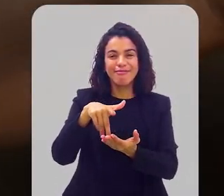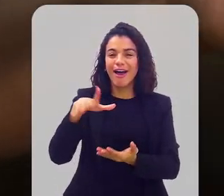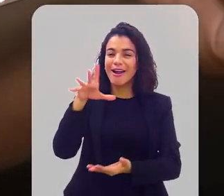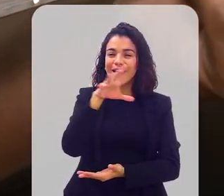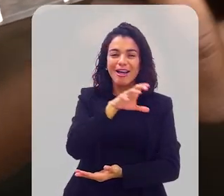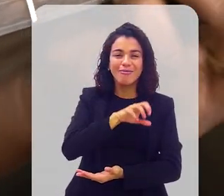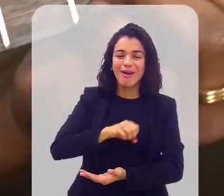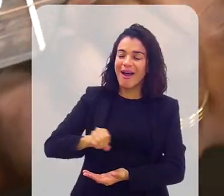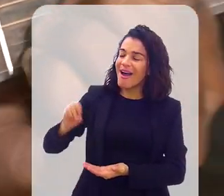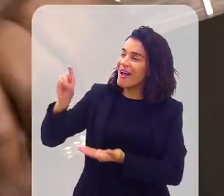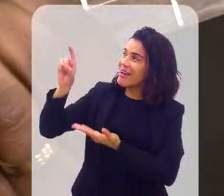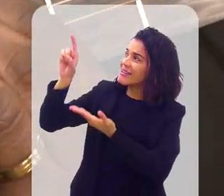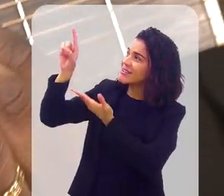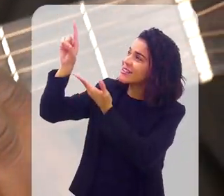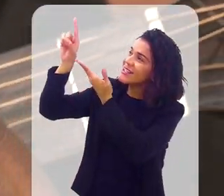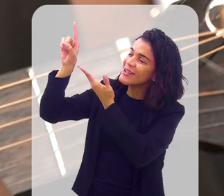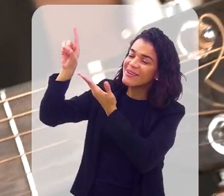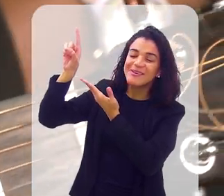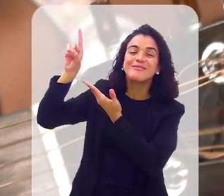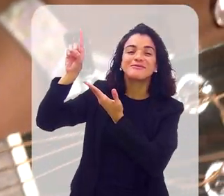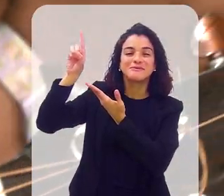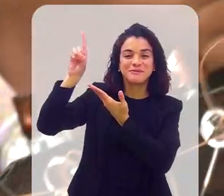pra adorar a